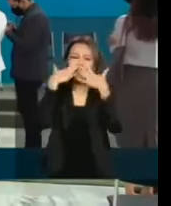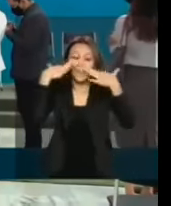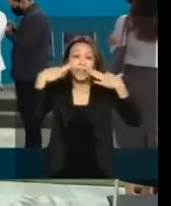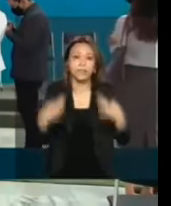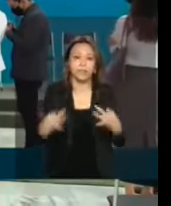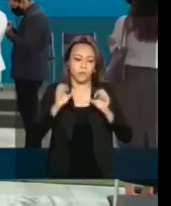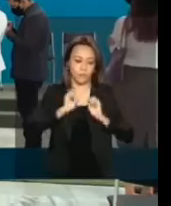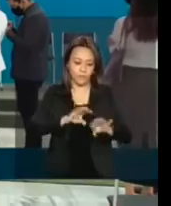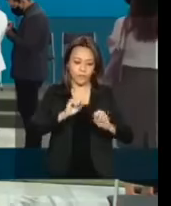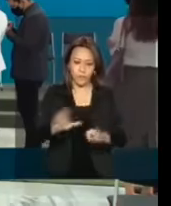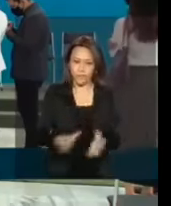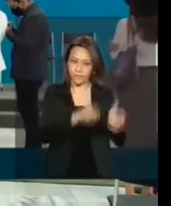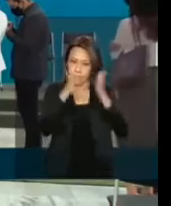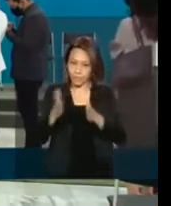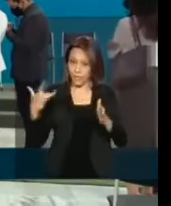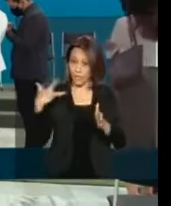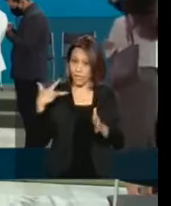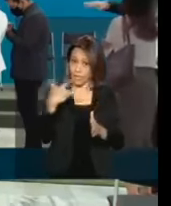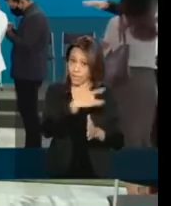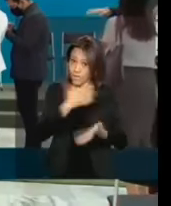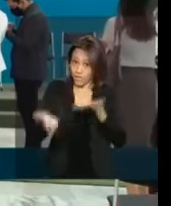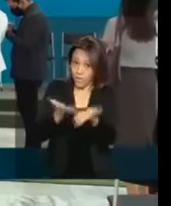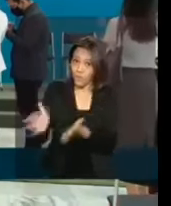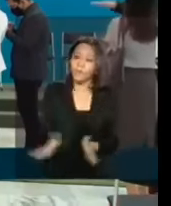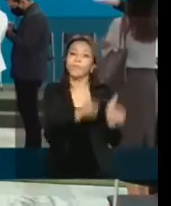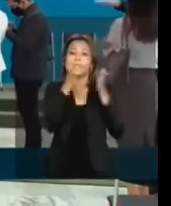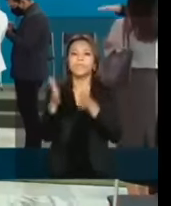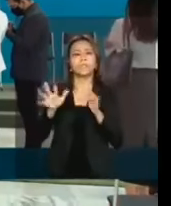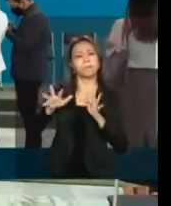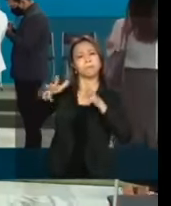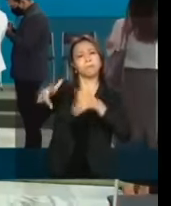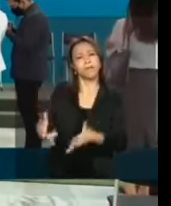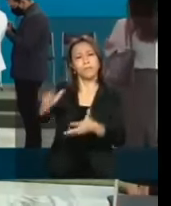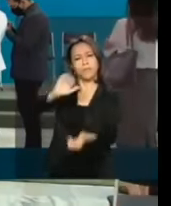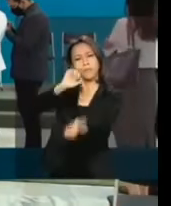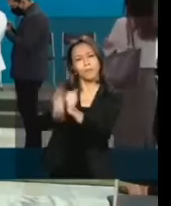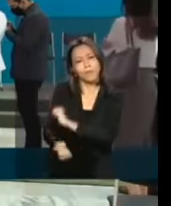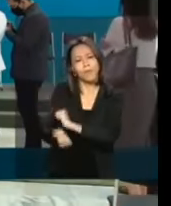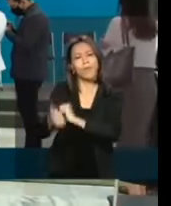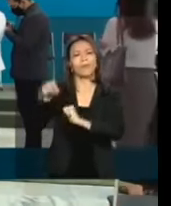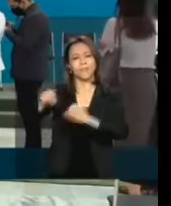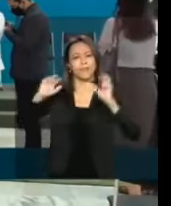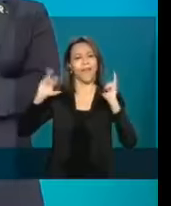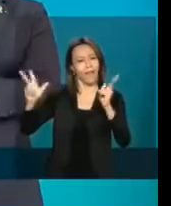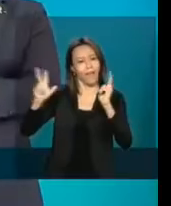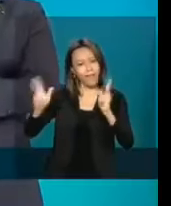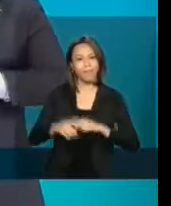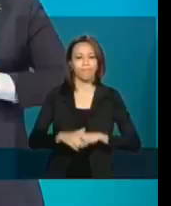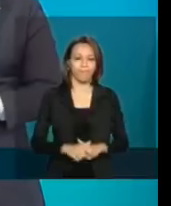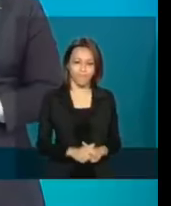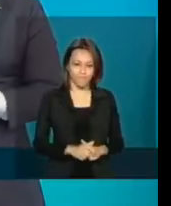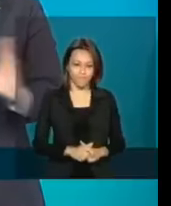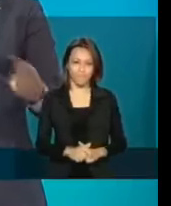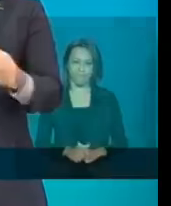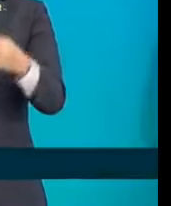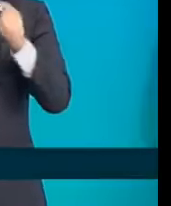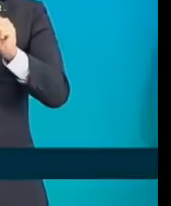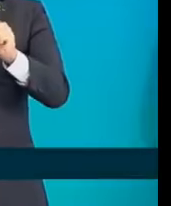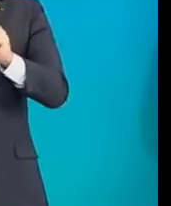educacional, atendimento de saúde e participação em atividades esportivas e de lazer. Nosso objetivo